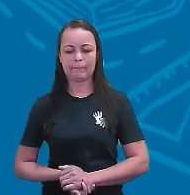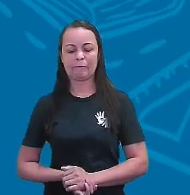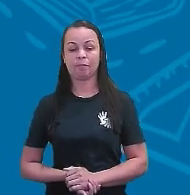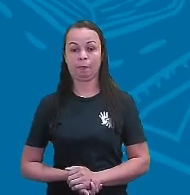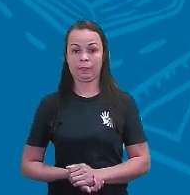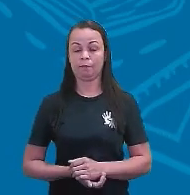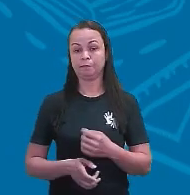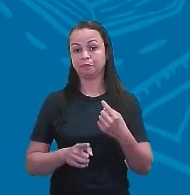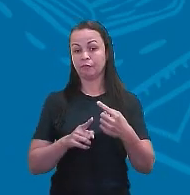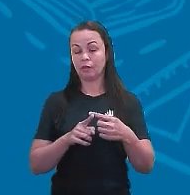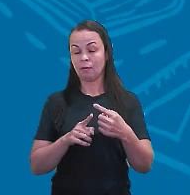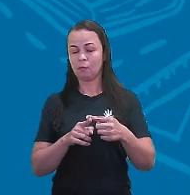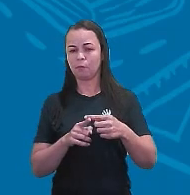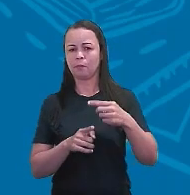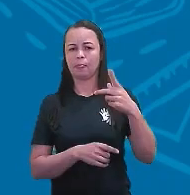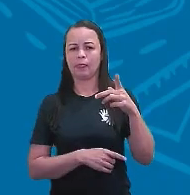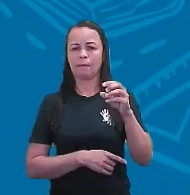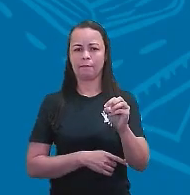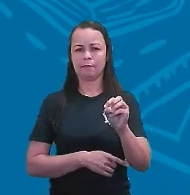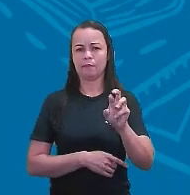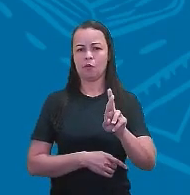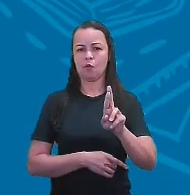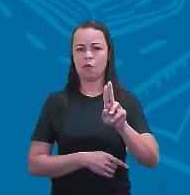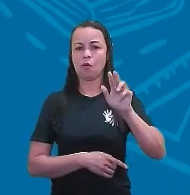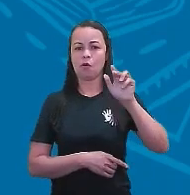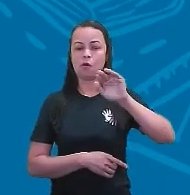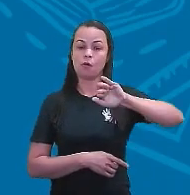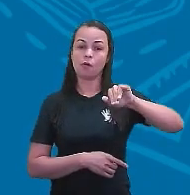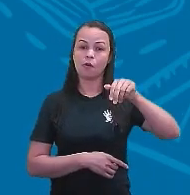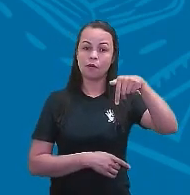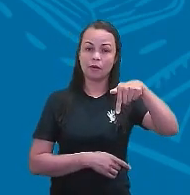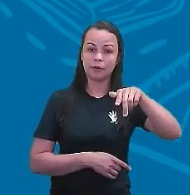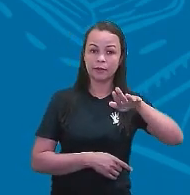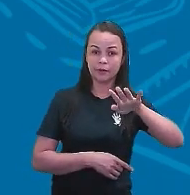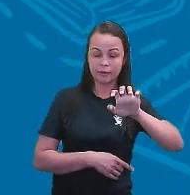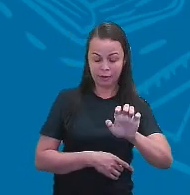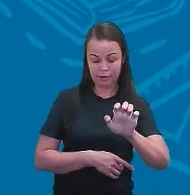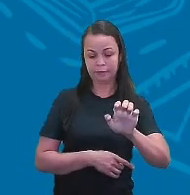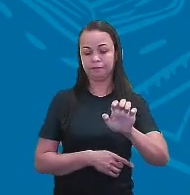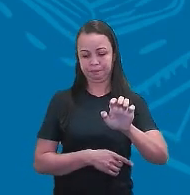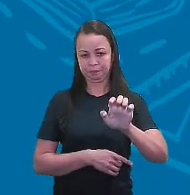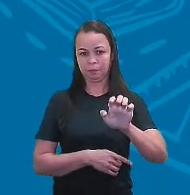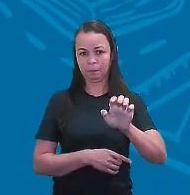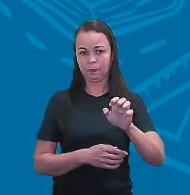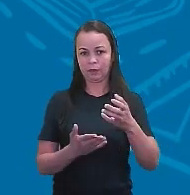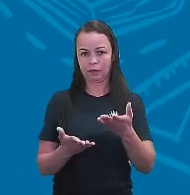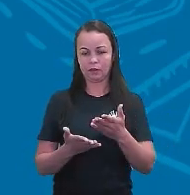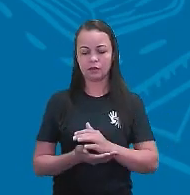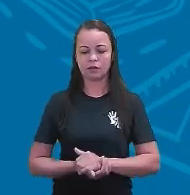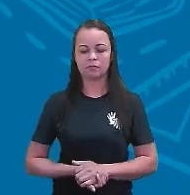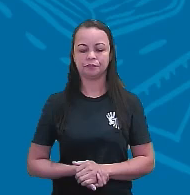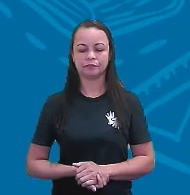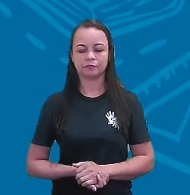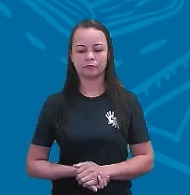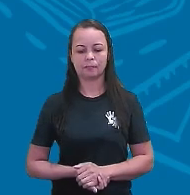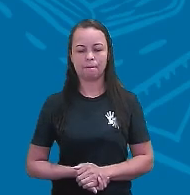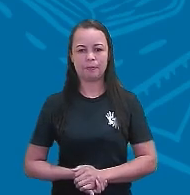Então, o primeiro é porque, ó, separado e sem acento.